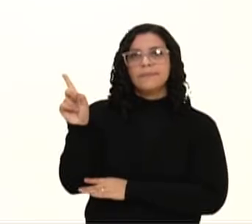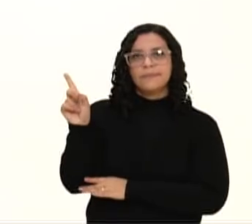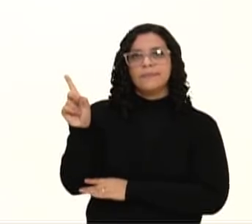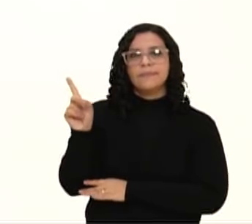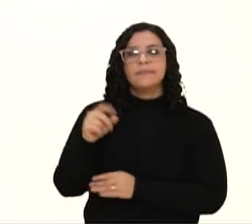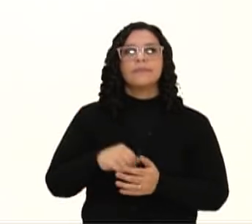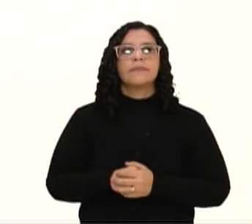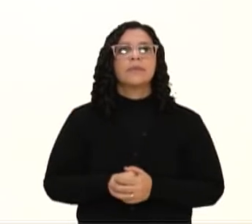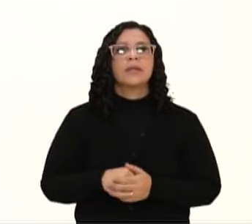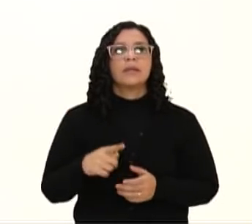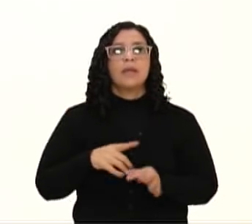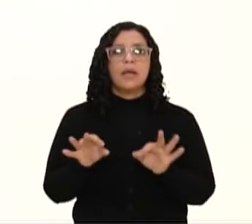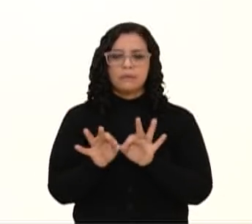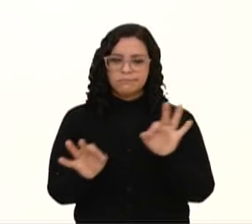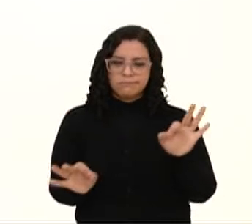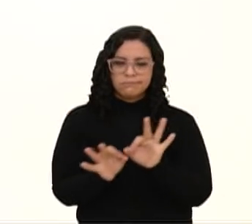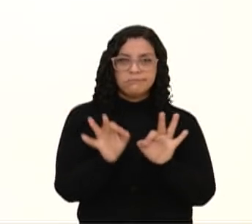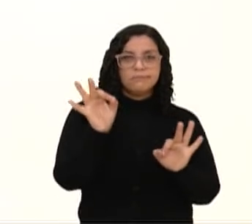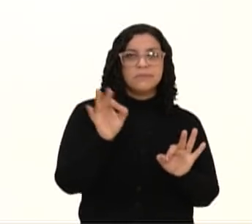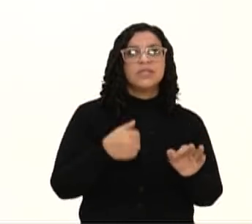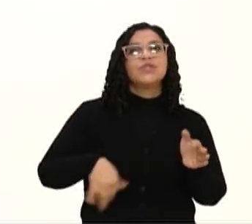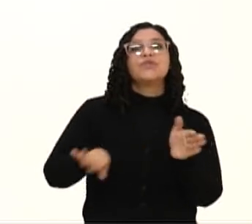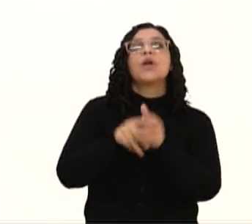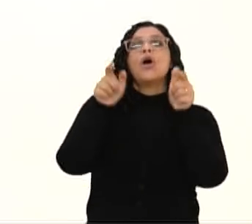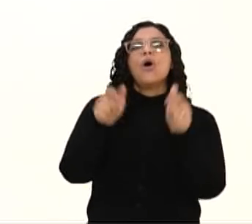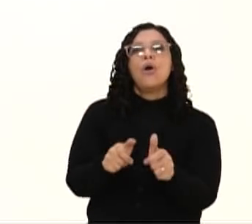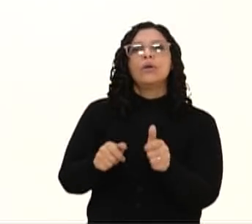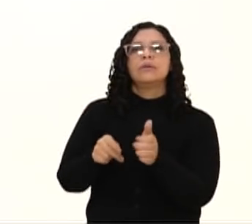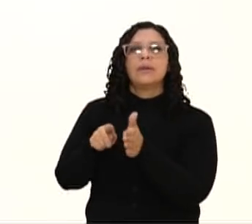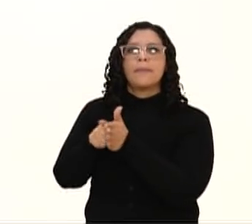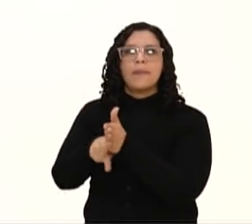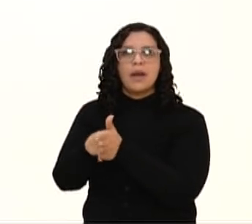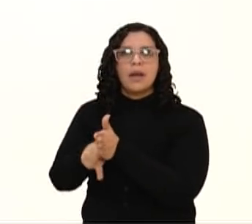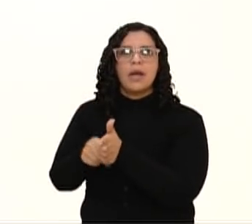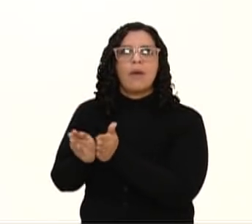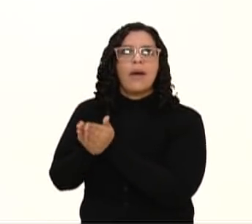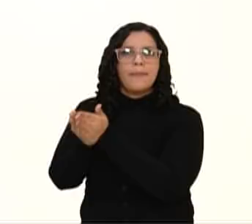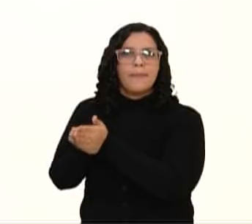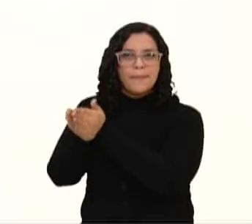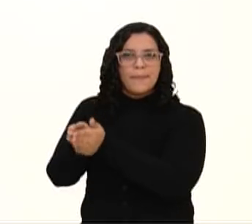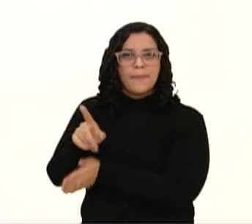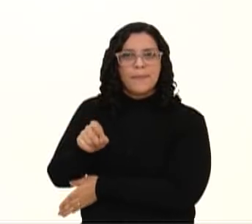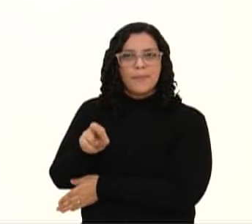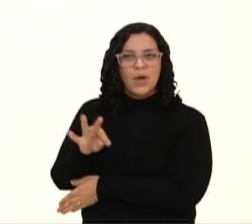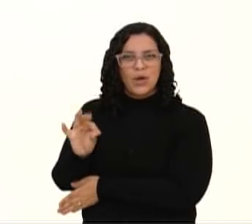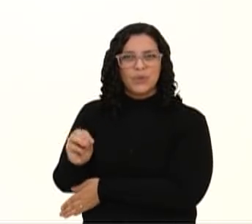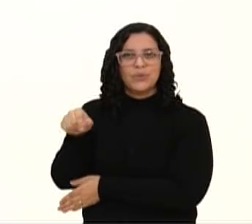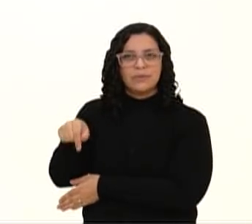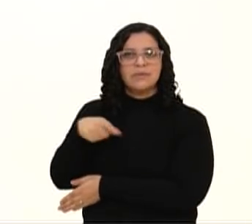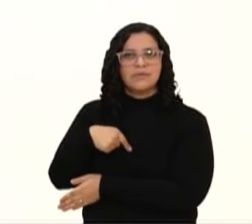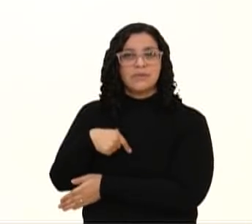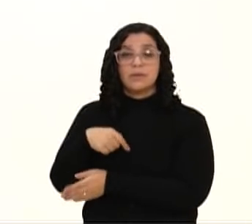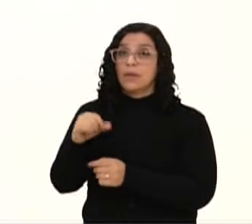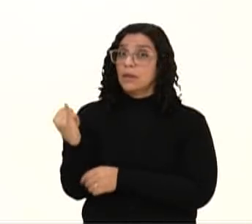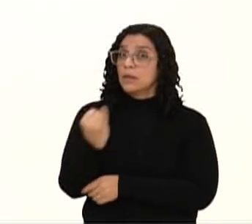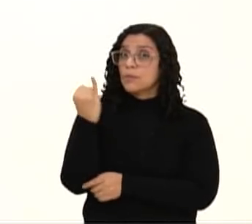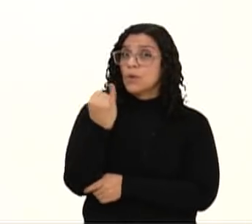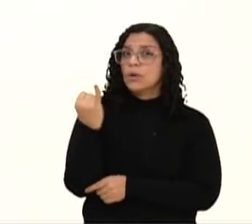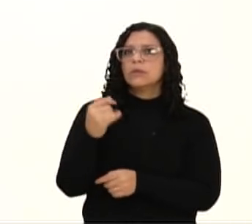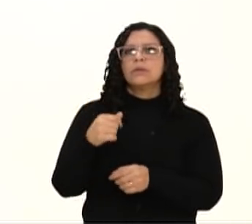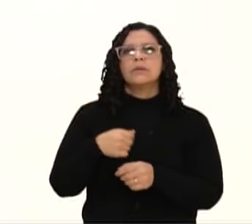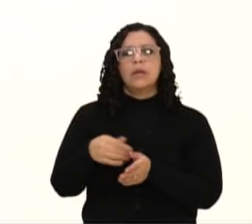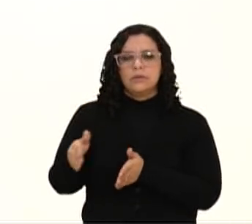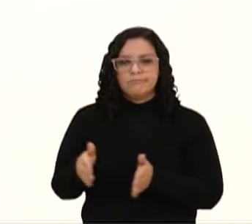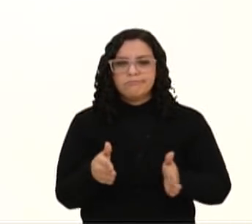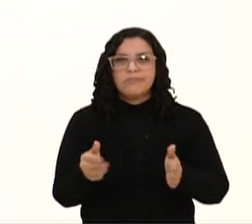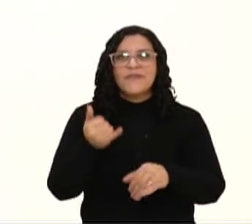produtoras aqui vão ligar ao Porto de Paranaguá, certo? Então nós vamos ter ali importantes